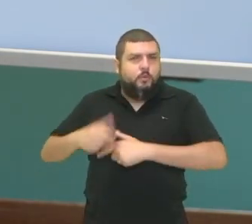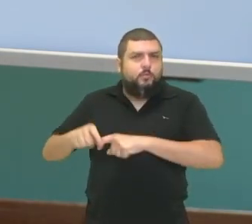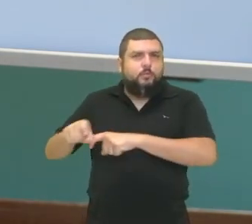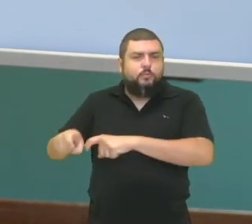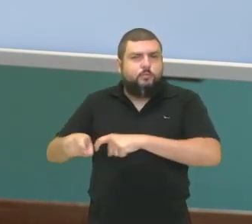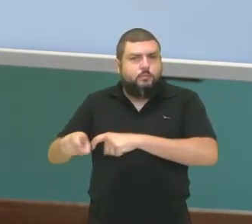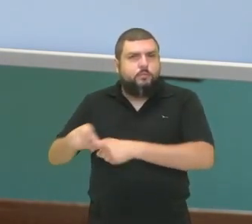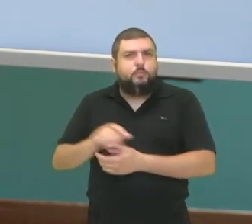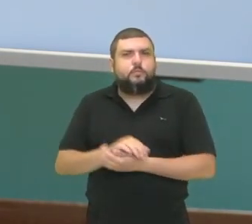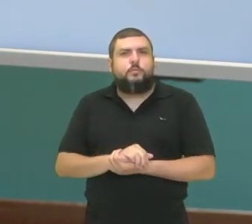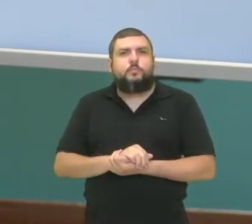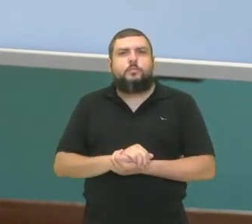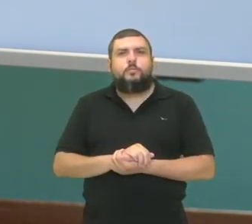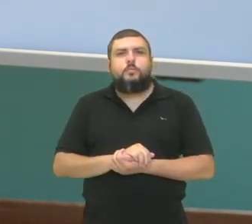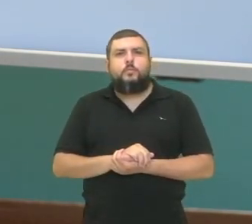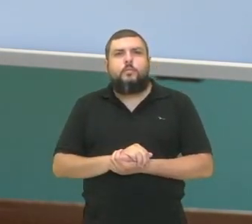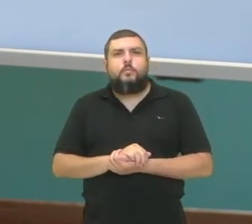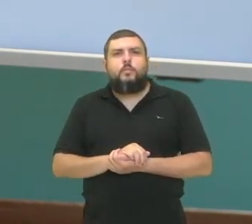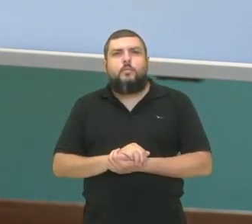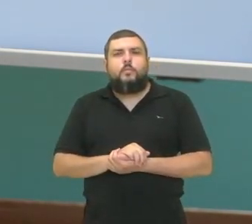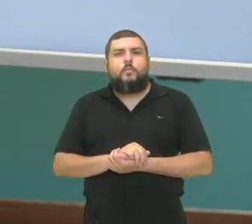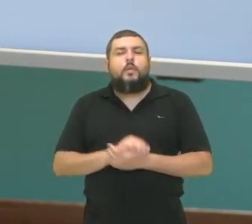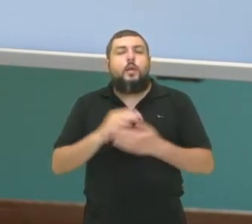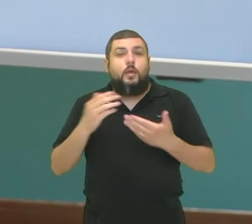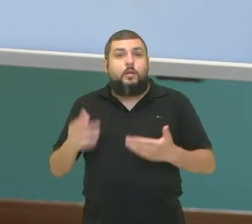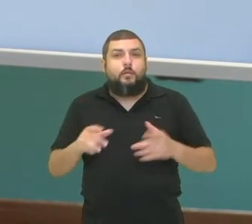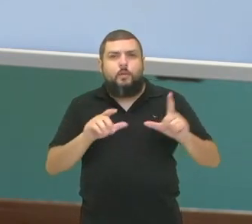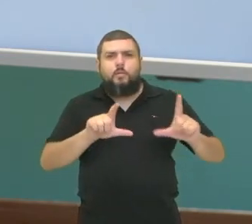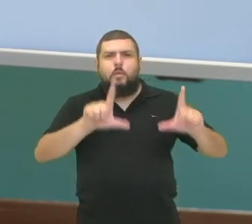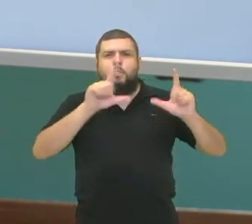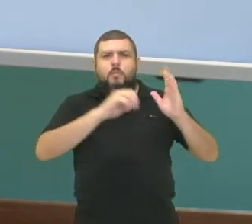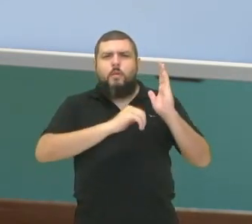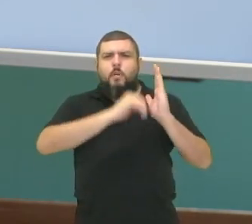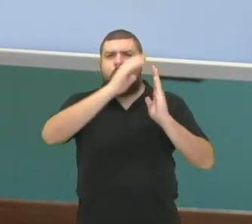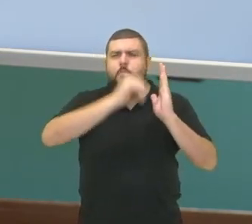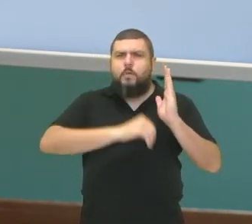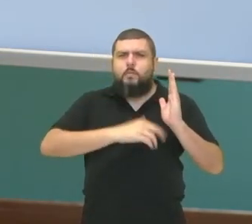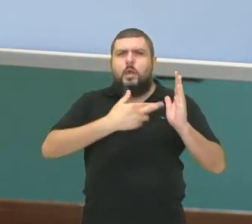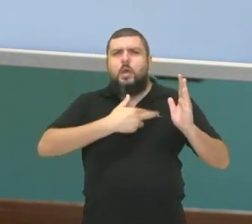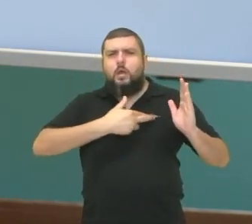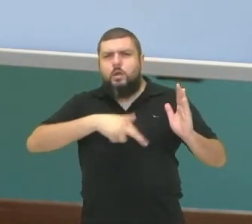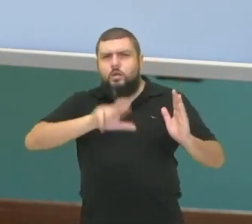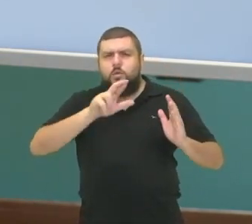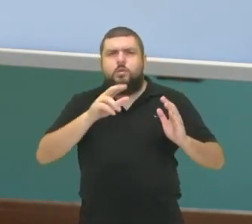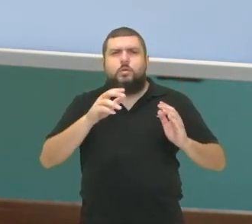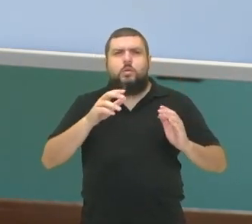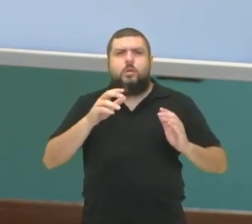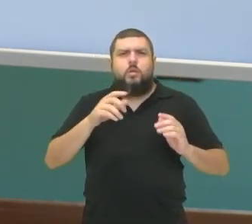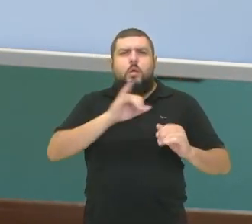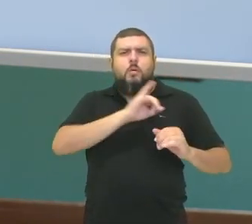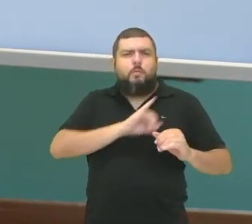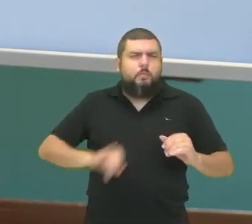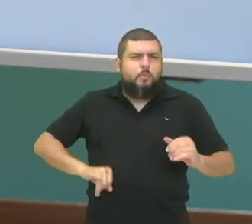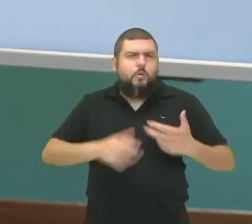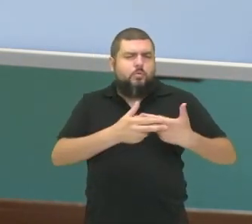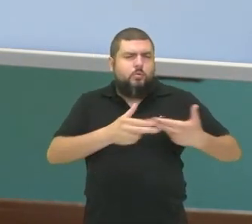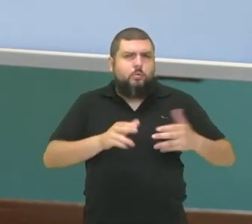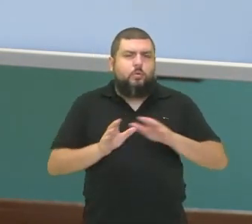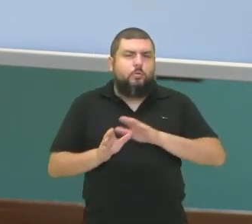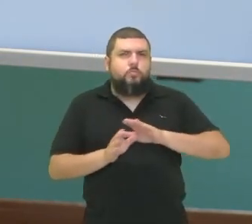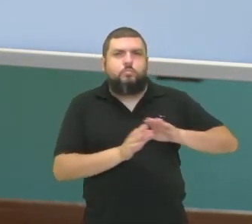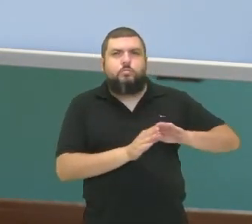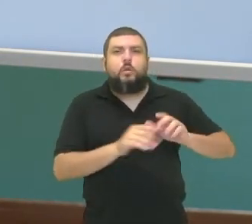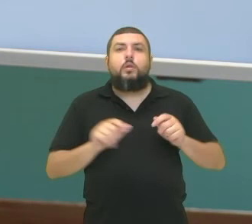ao invés de buscar imagens sacras e personagens históricos, reis, príncipes, rainhas, imperadores, políticos, blá, blá, blá, blá,